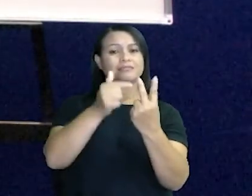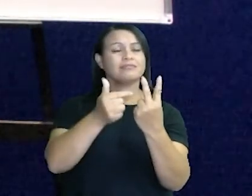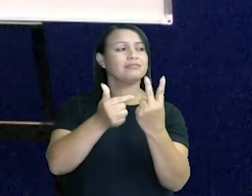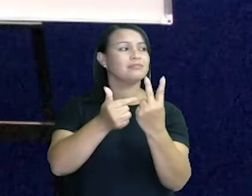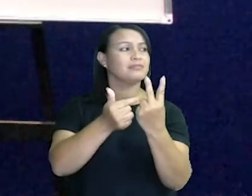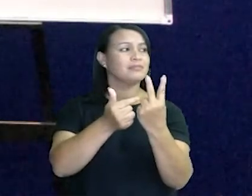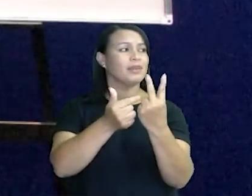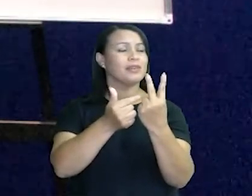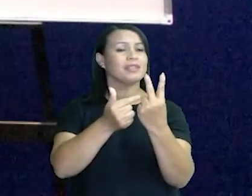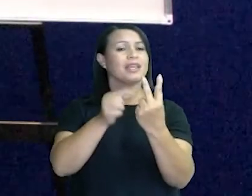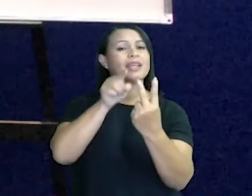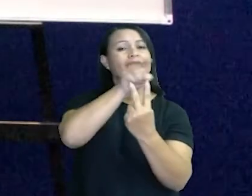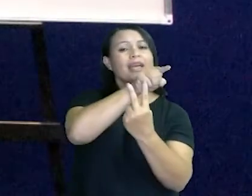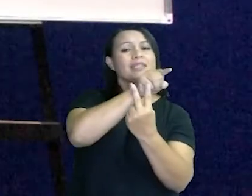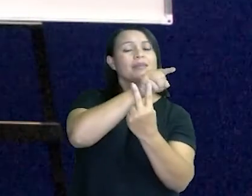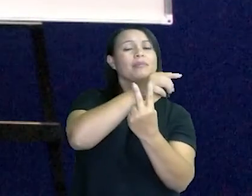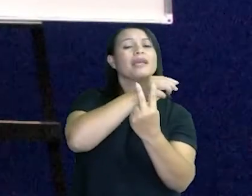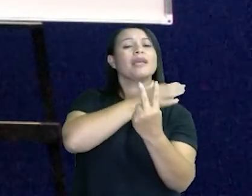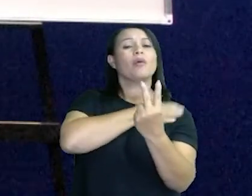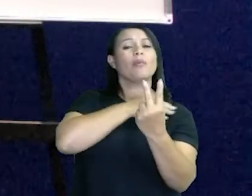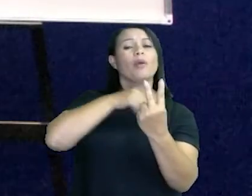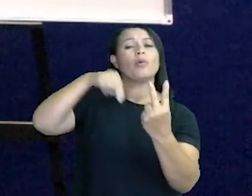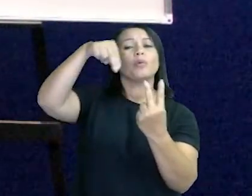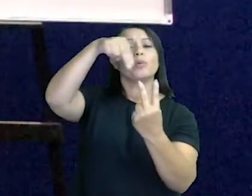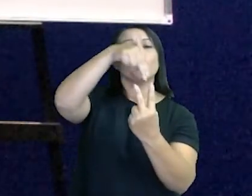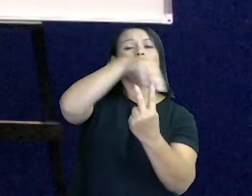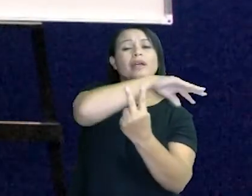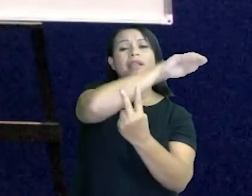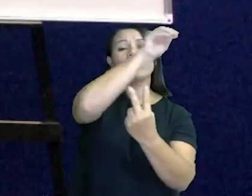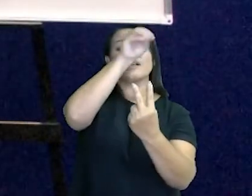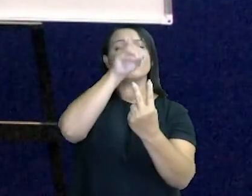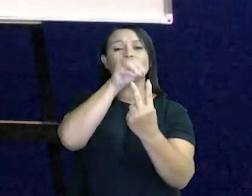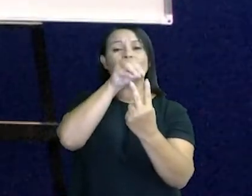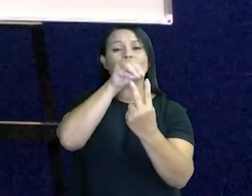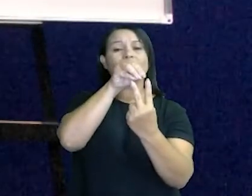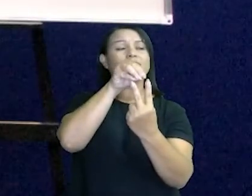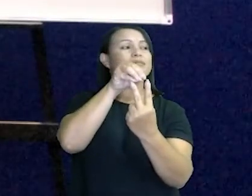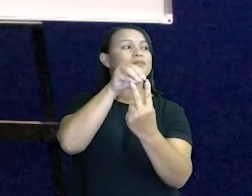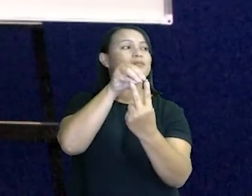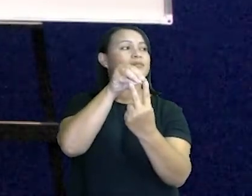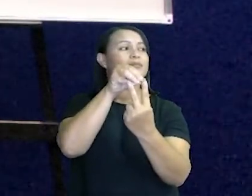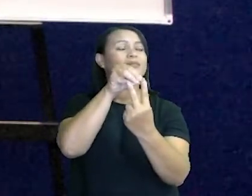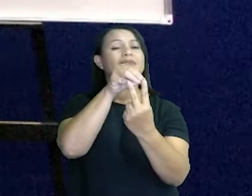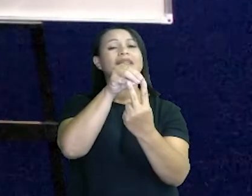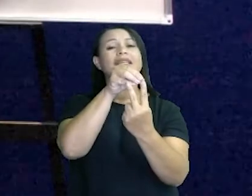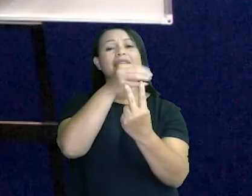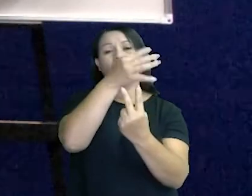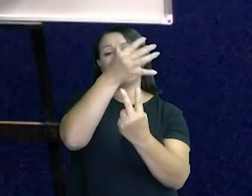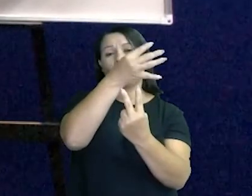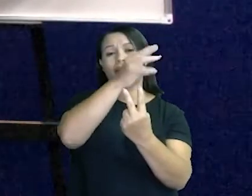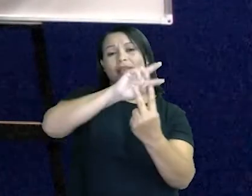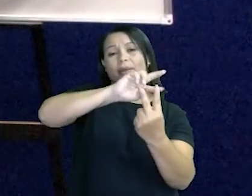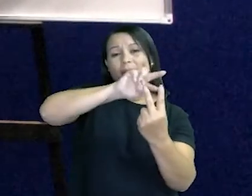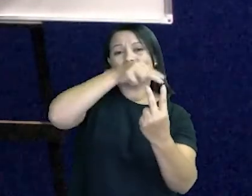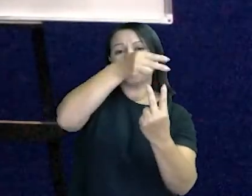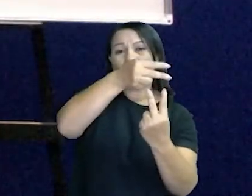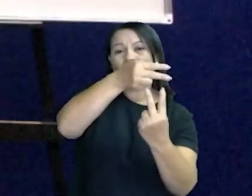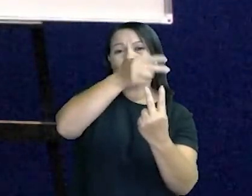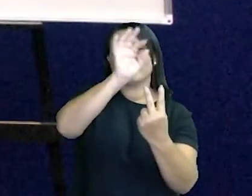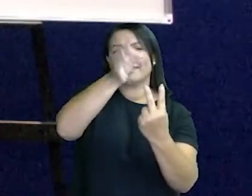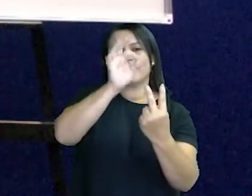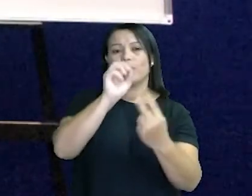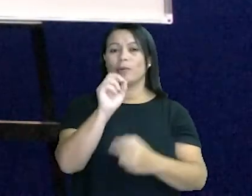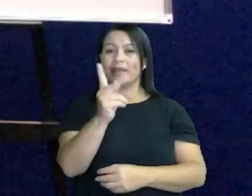e quem tá em cima que é o meu numerador vai ficar dentro como meu expõe hom